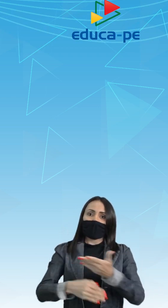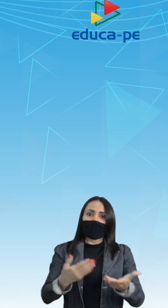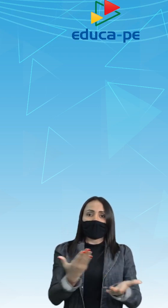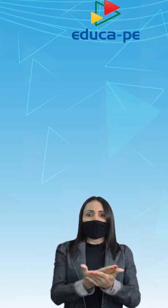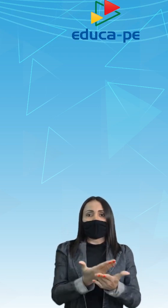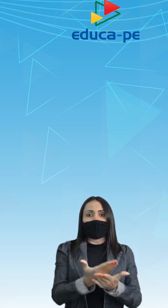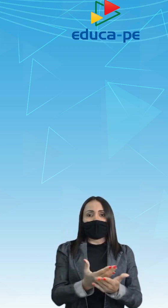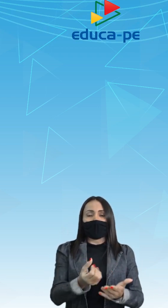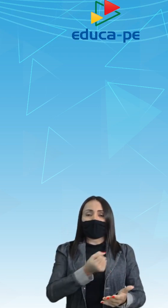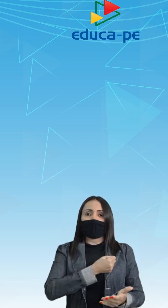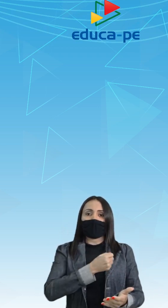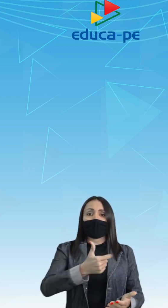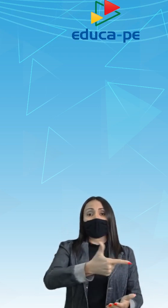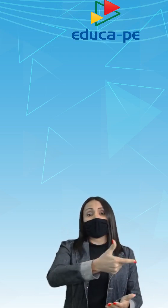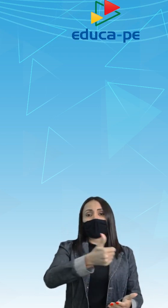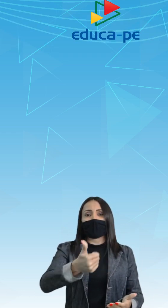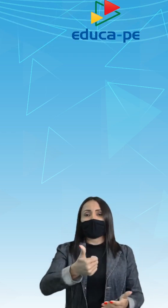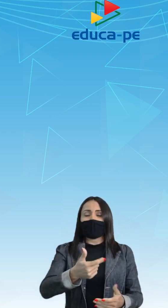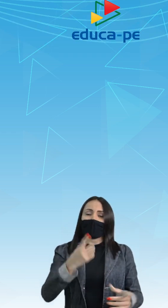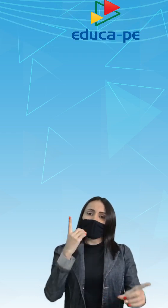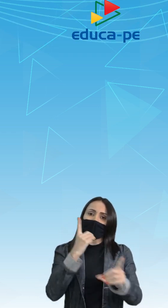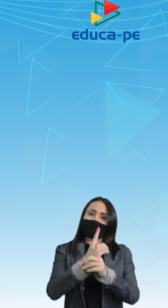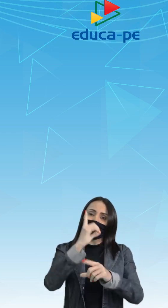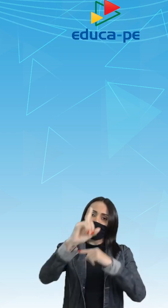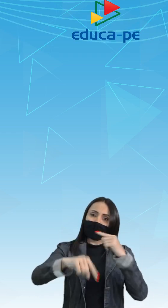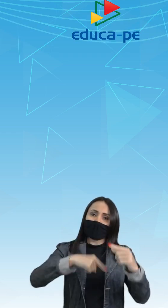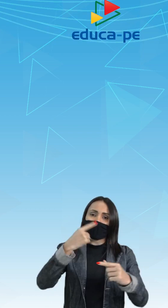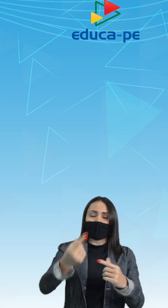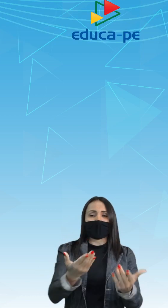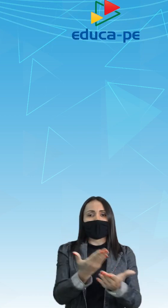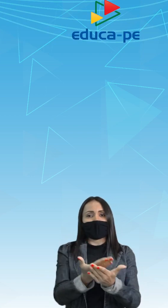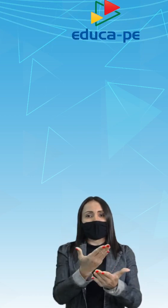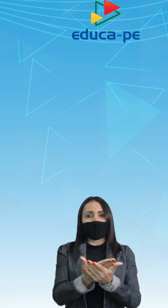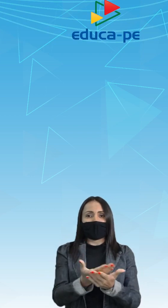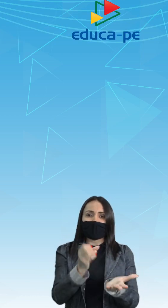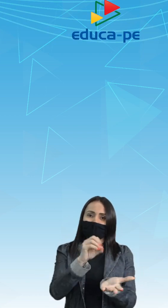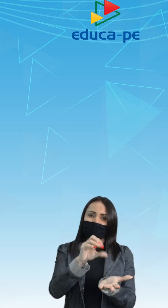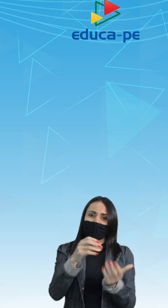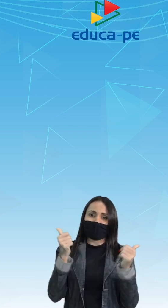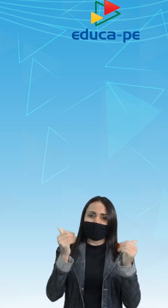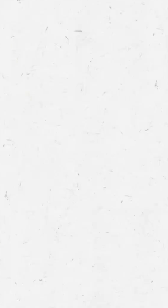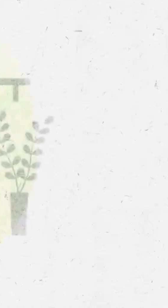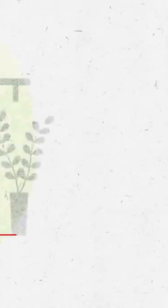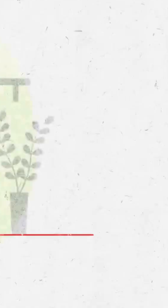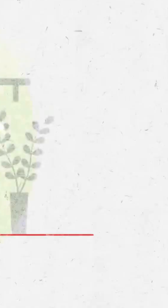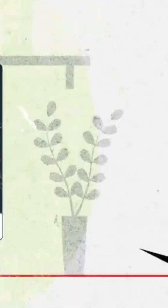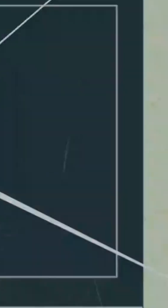aula de número 21. E a gente se encontra aí na próxima aula do EducaPE.